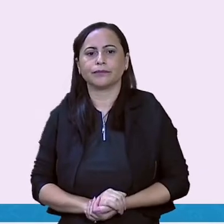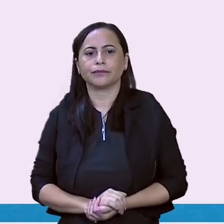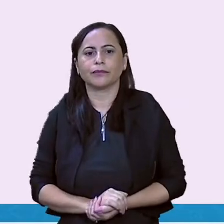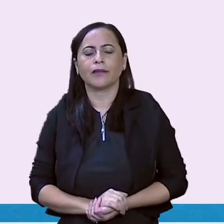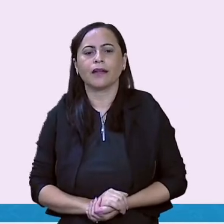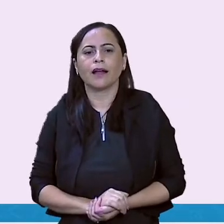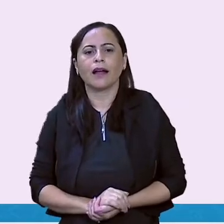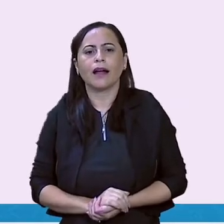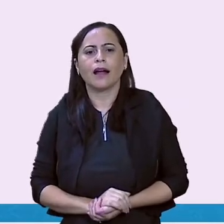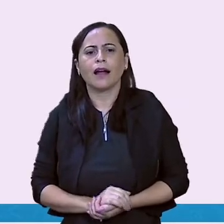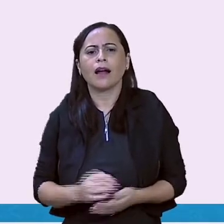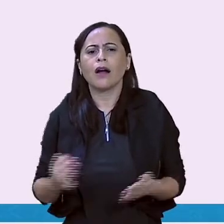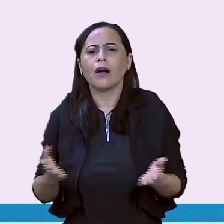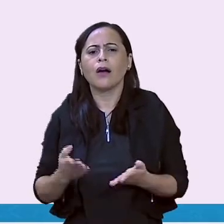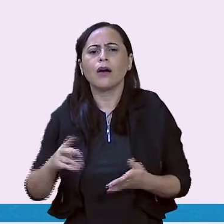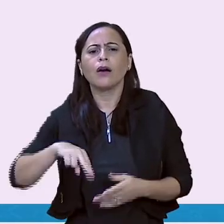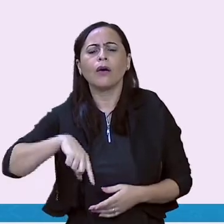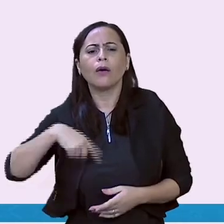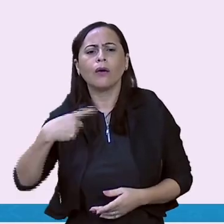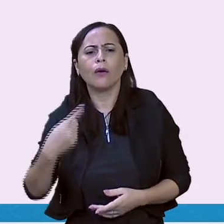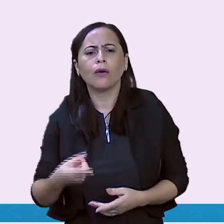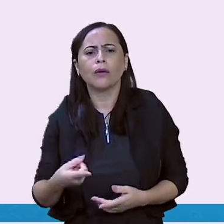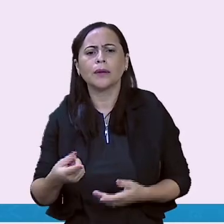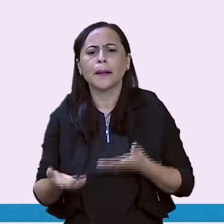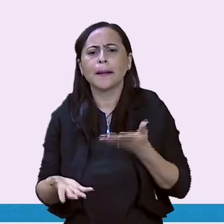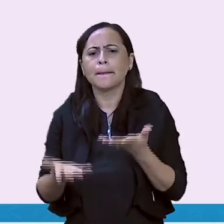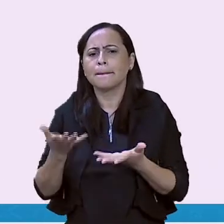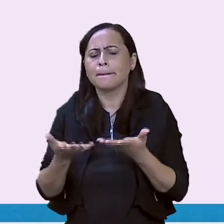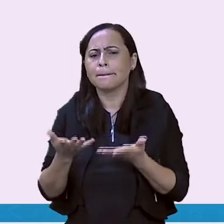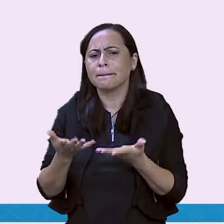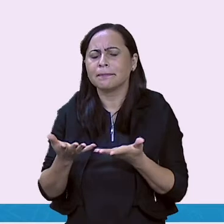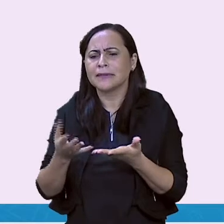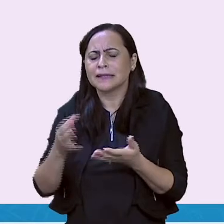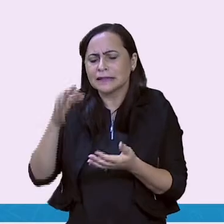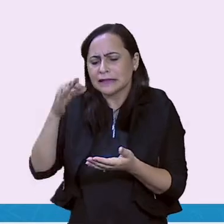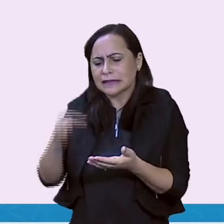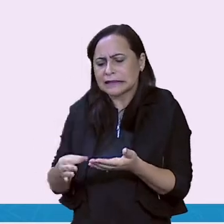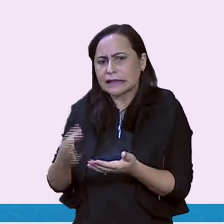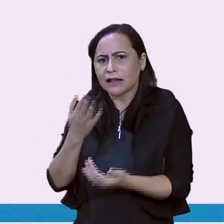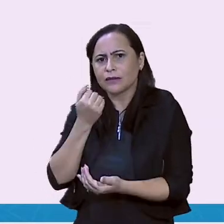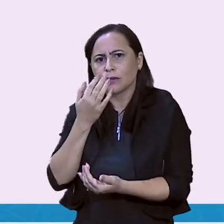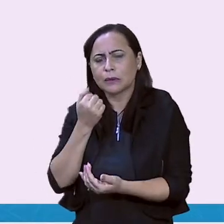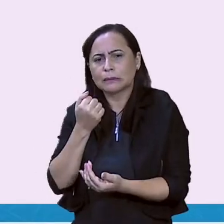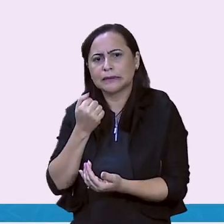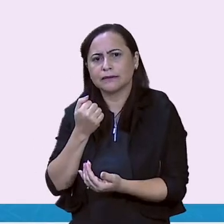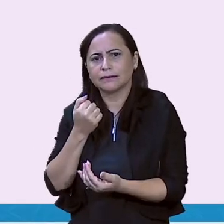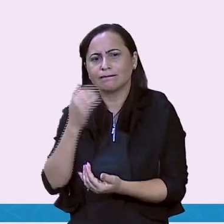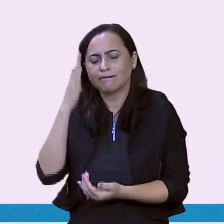comprimentos. Agora, para pesar a quantidade certa de um alimento,